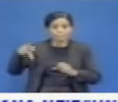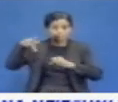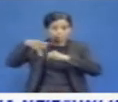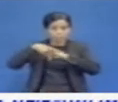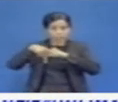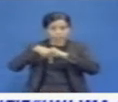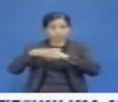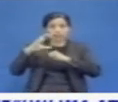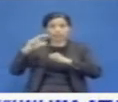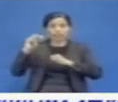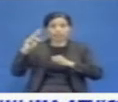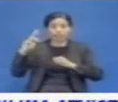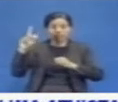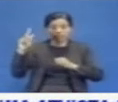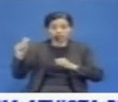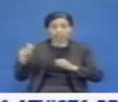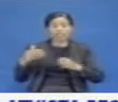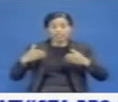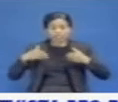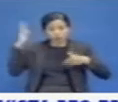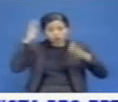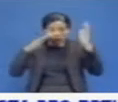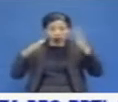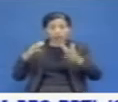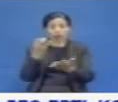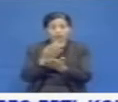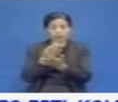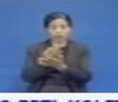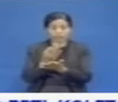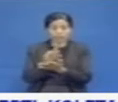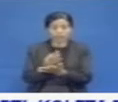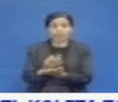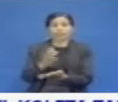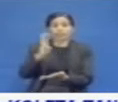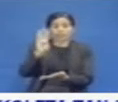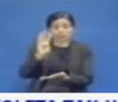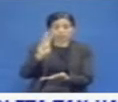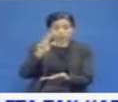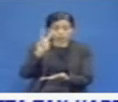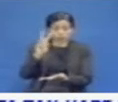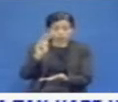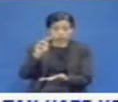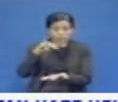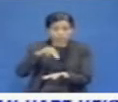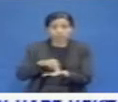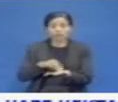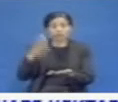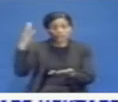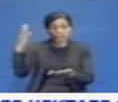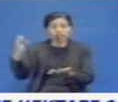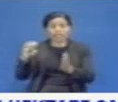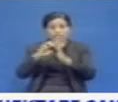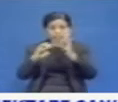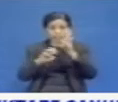Nota, moço dívida, milhão, rua no Lourenço em rua. Durante a implementação do orçamento do décimo e reconta geral Estado, Tinan